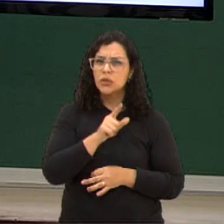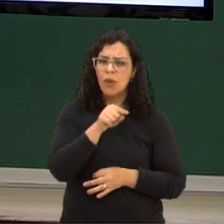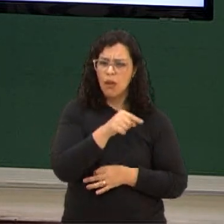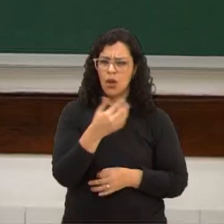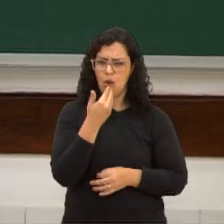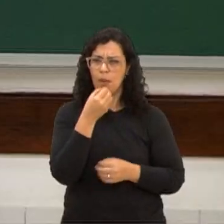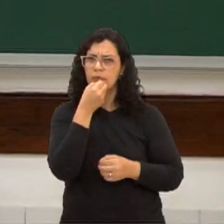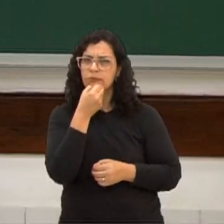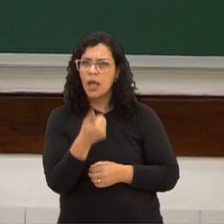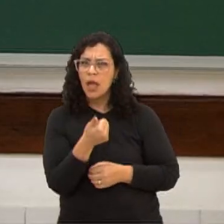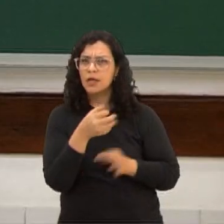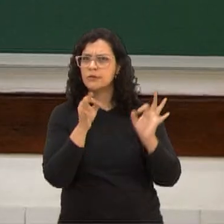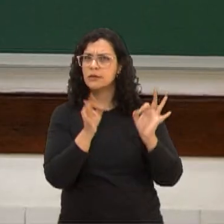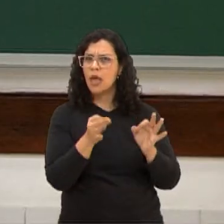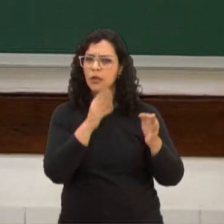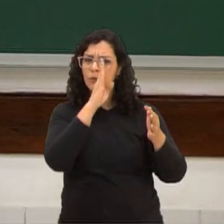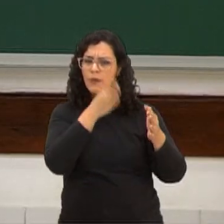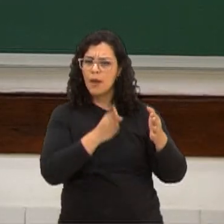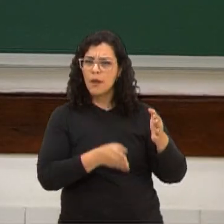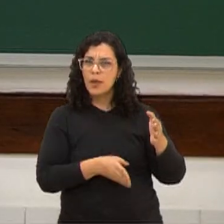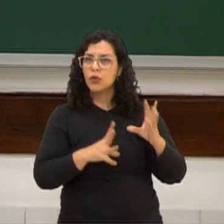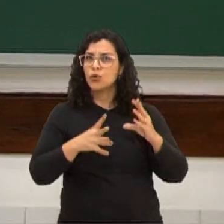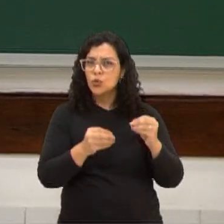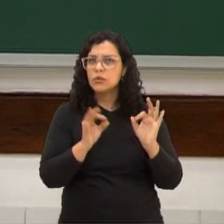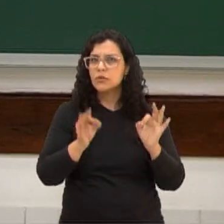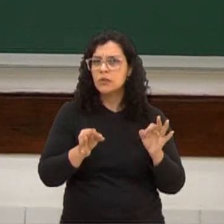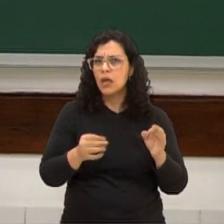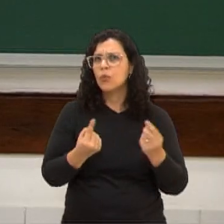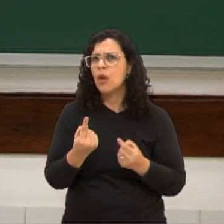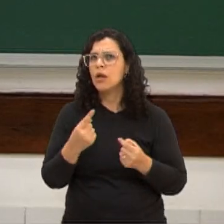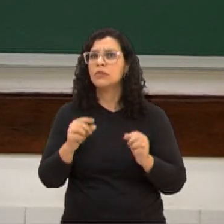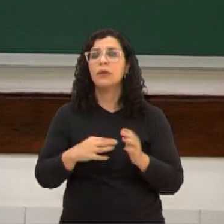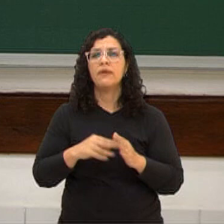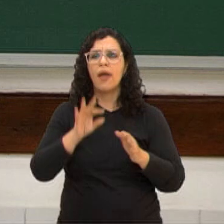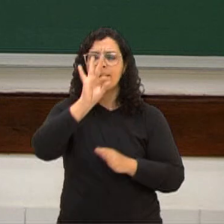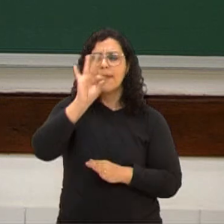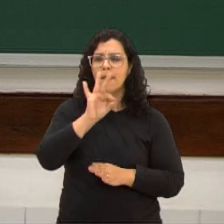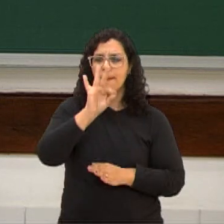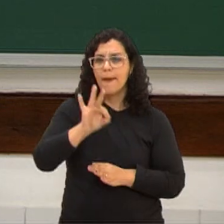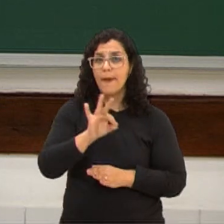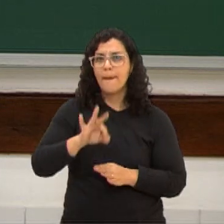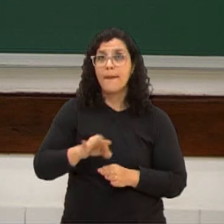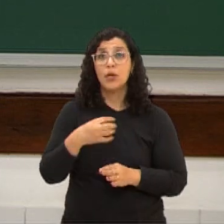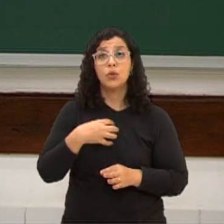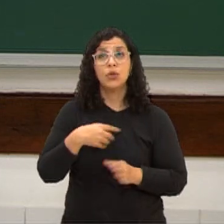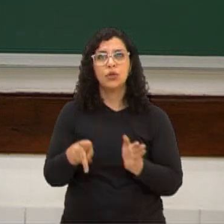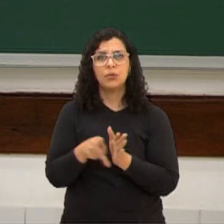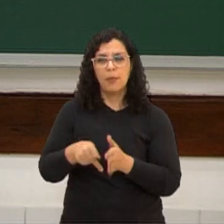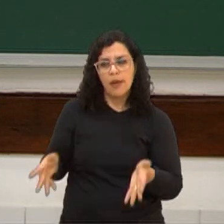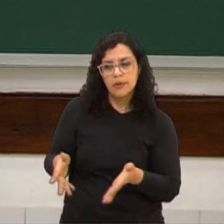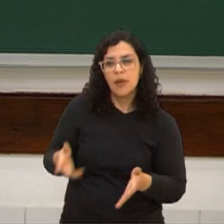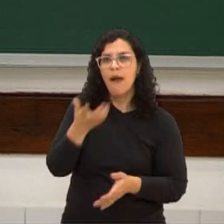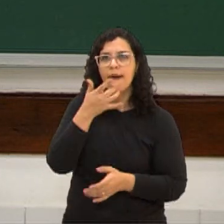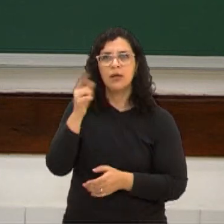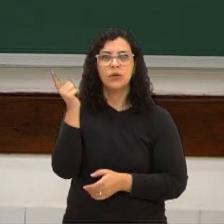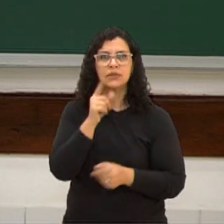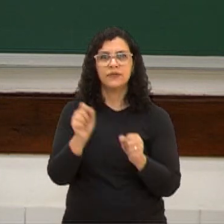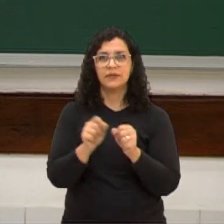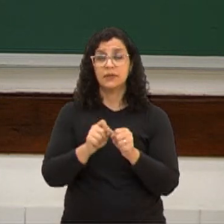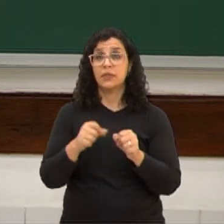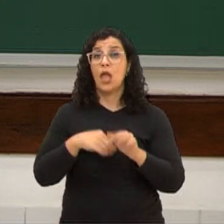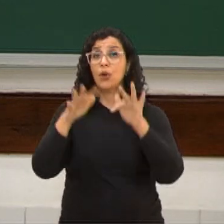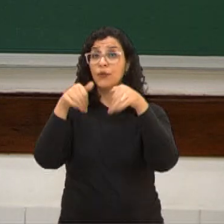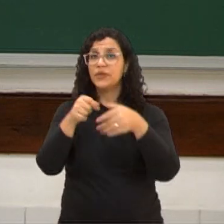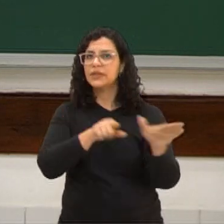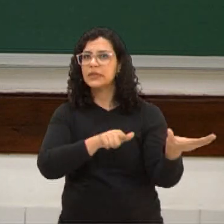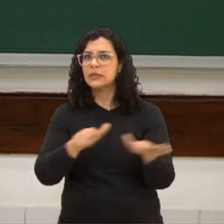essa criança cumpriu todas as funções? Não cumpriu? E assim, eles vão criando uma forma de incentivar as crianças. Provavelmente, ao